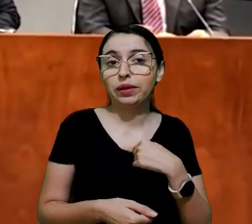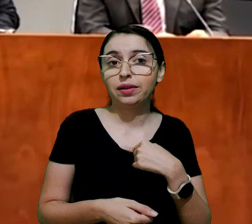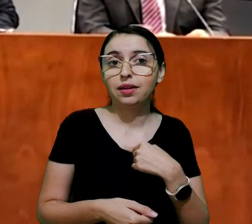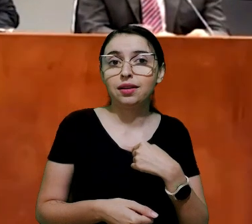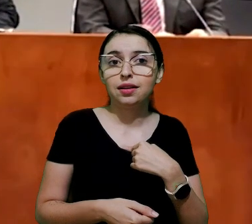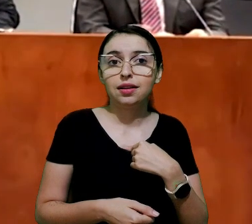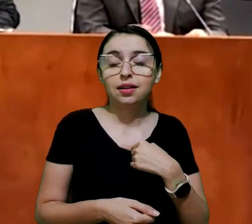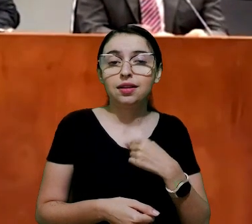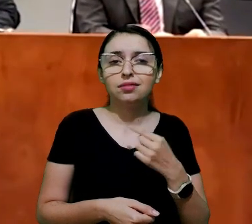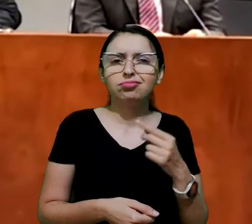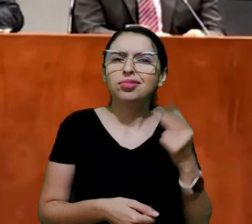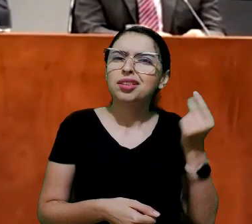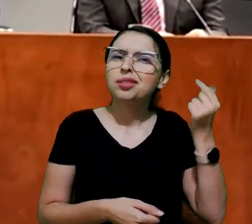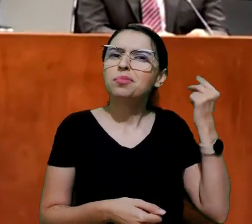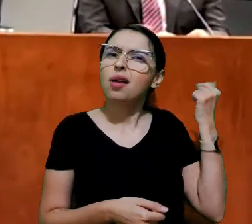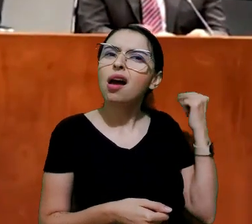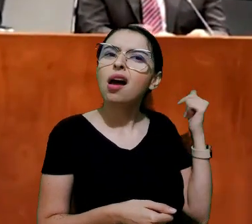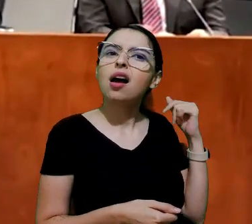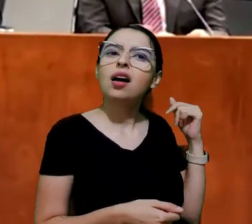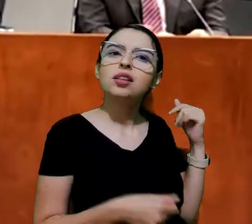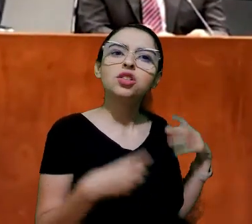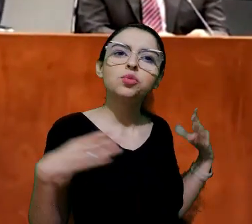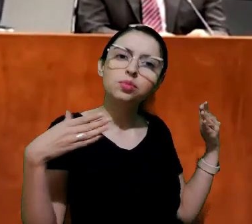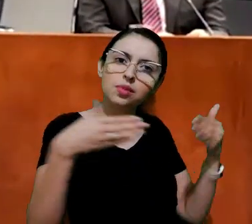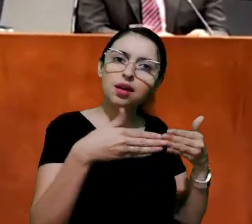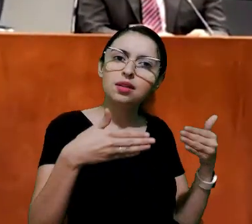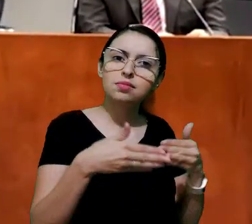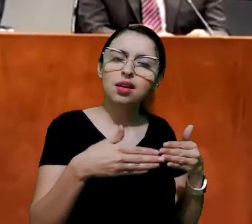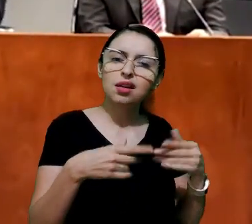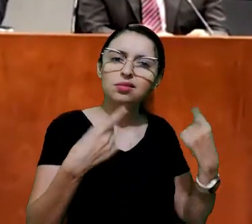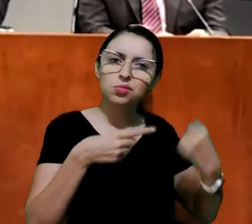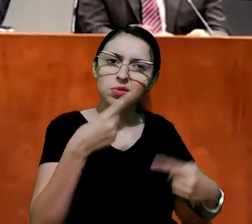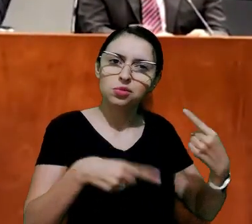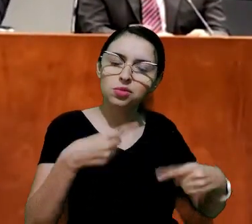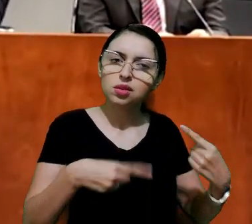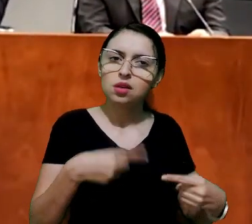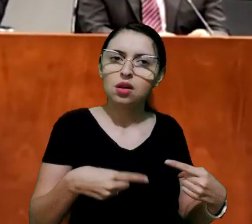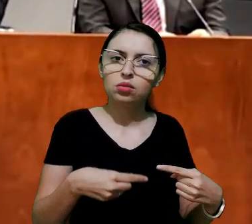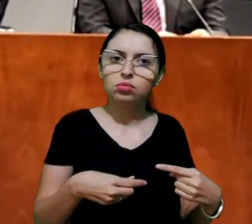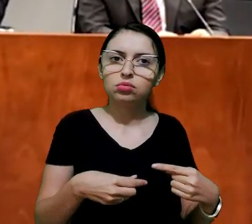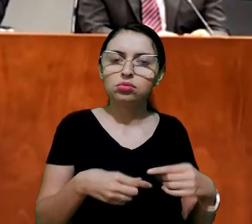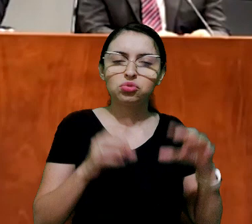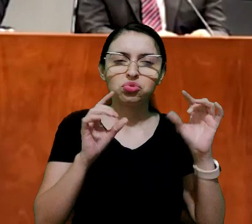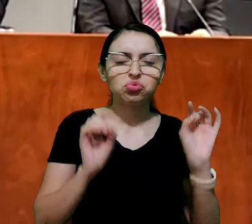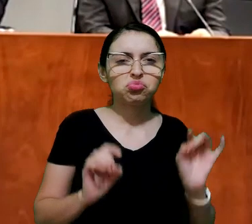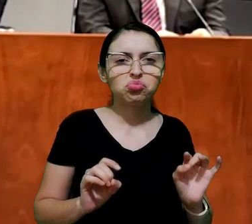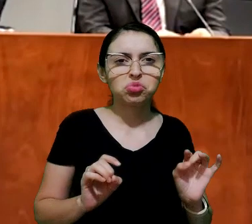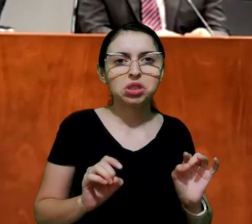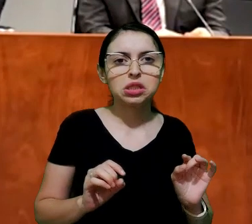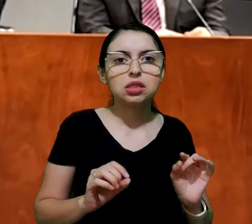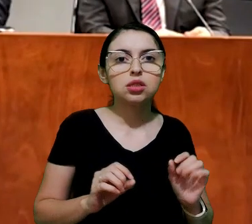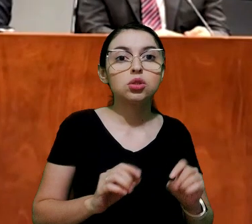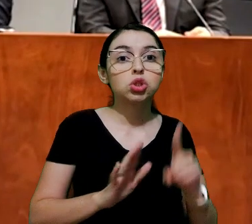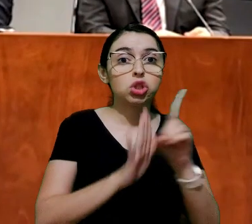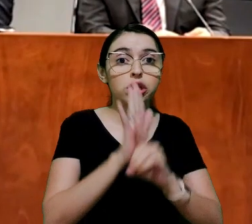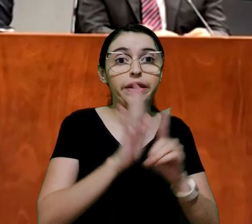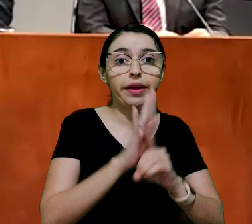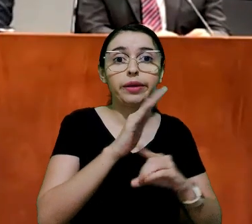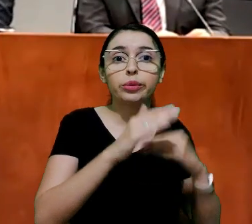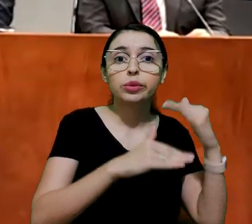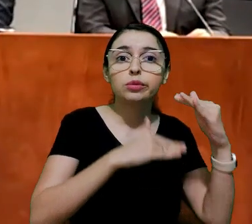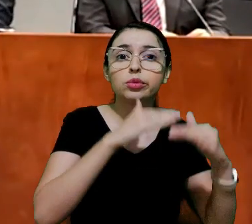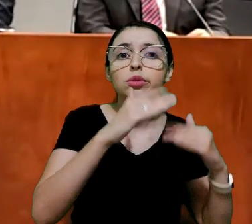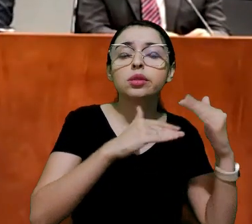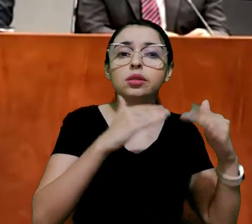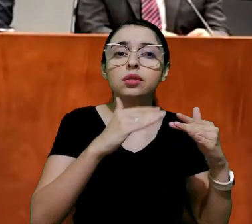eu confesso que eu estou aqui. Fazia muito tempo que eu não participava de uma discussão